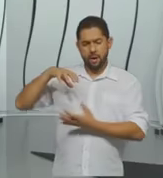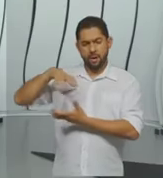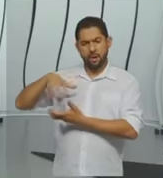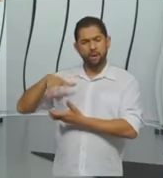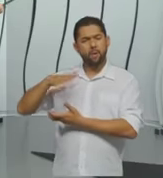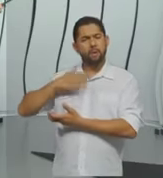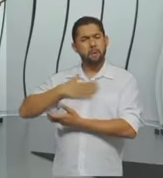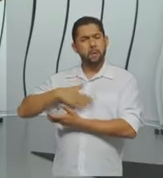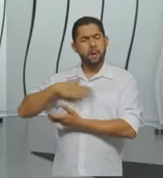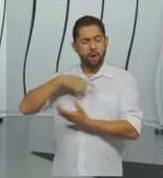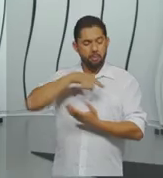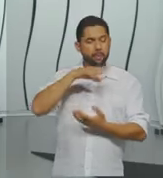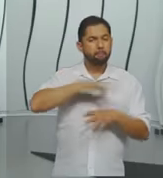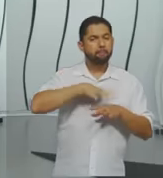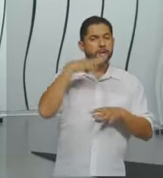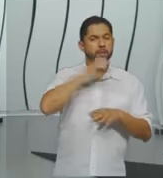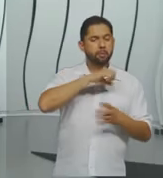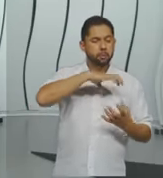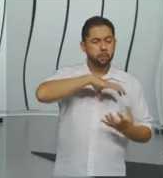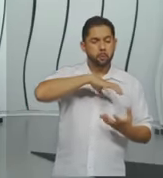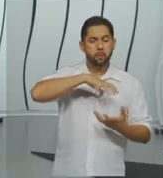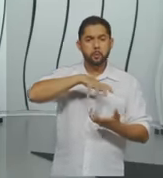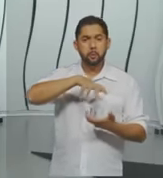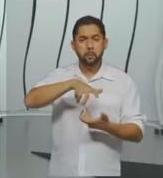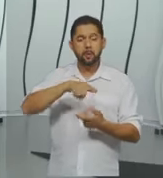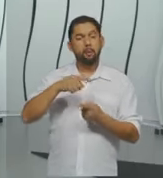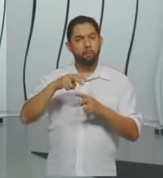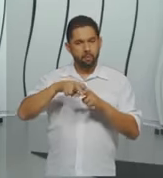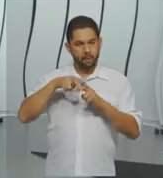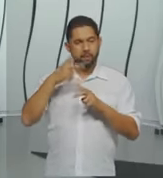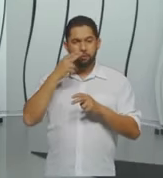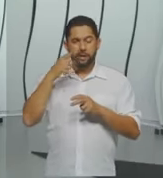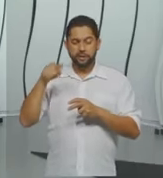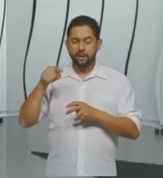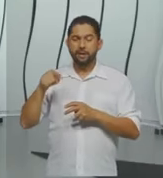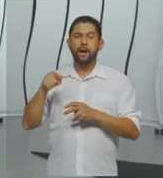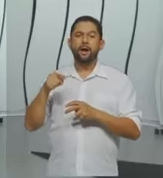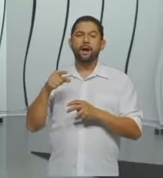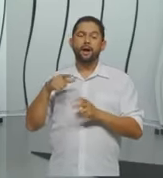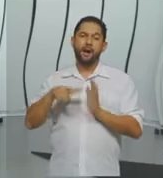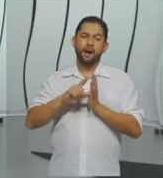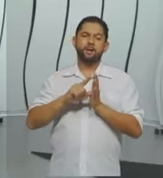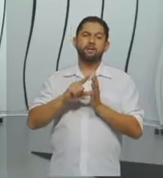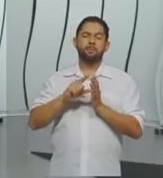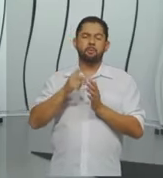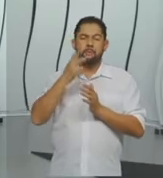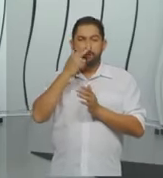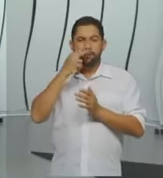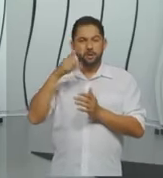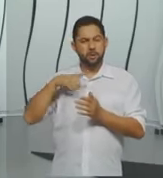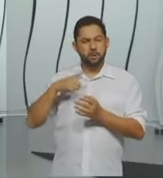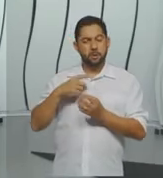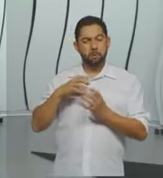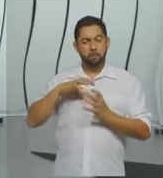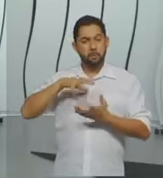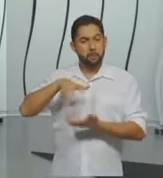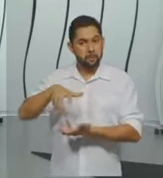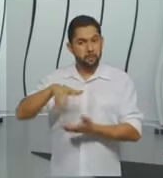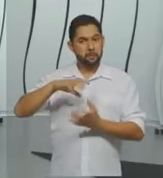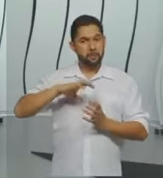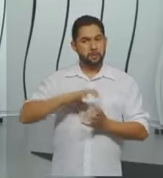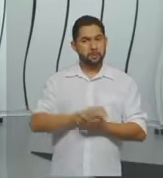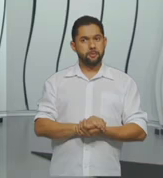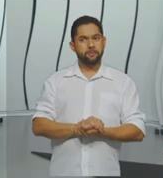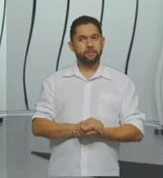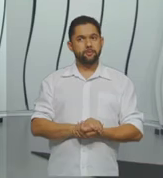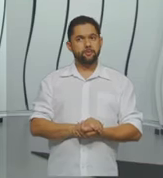uma outra forma de explicar aquele movimento de laçada que eu mostrei para vocês, tá? Mas ainda assim